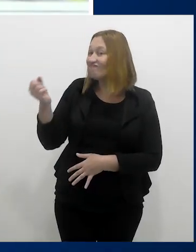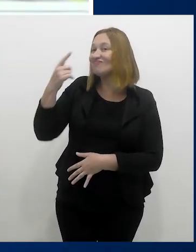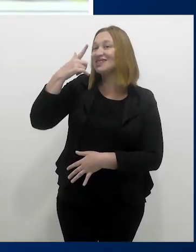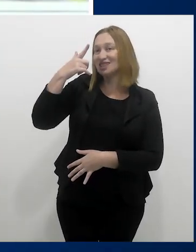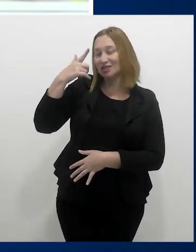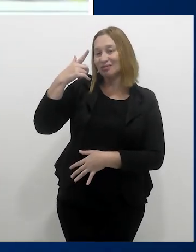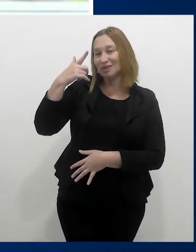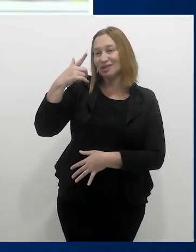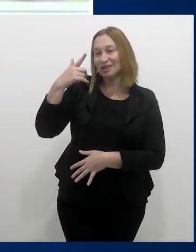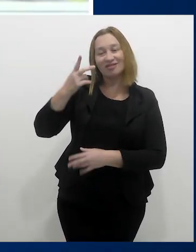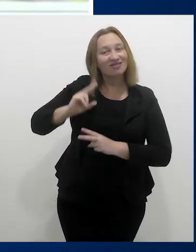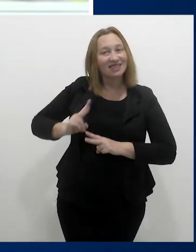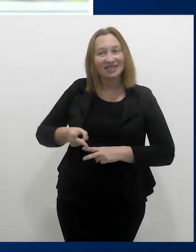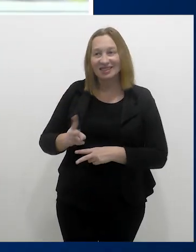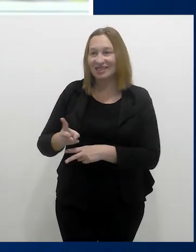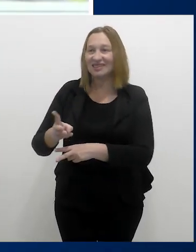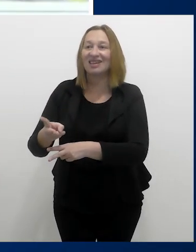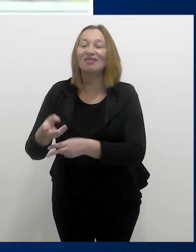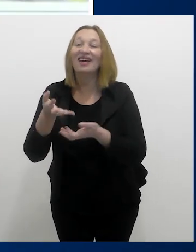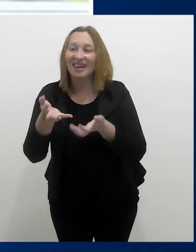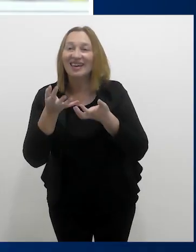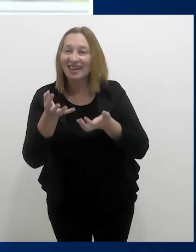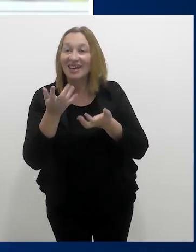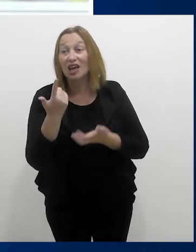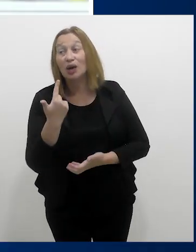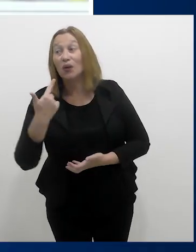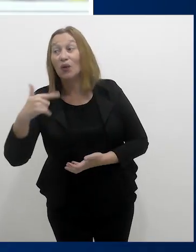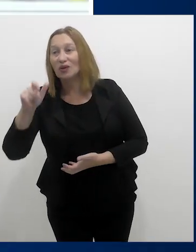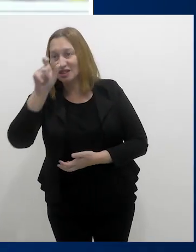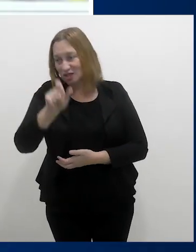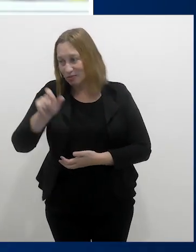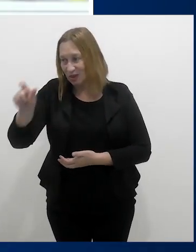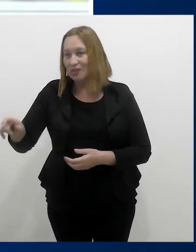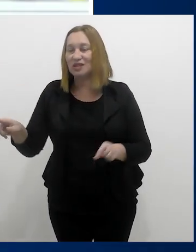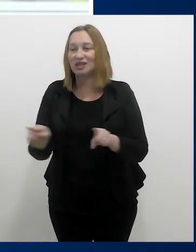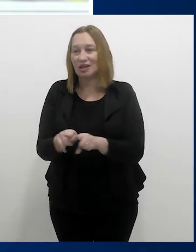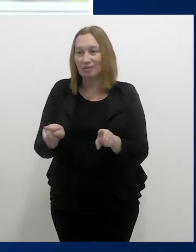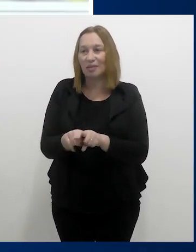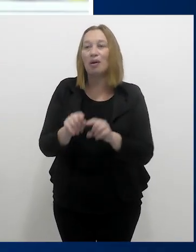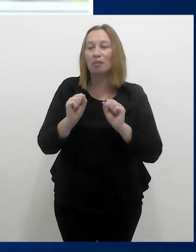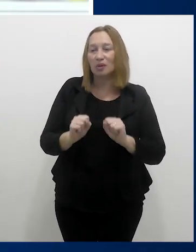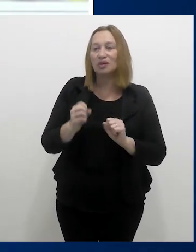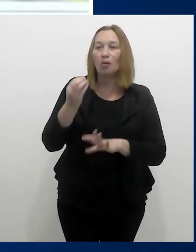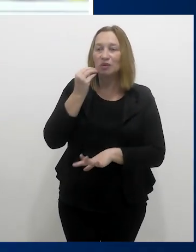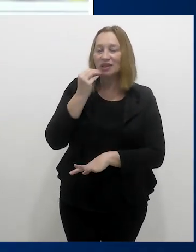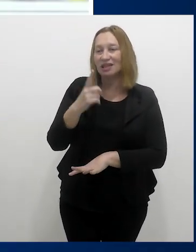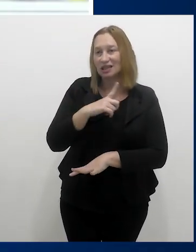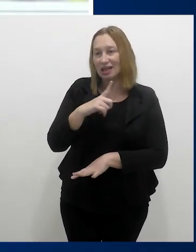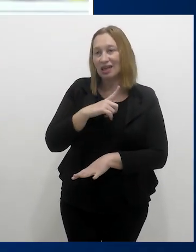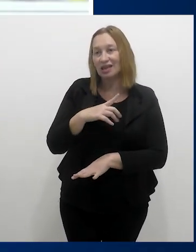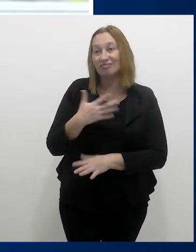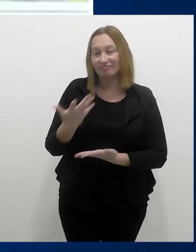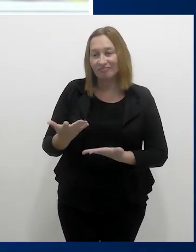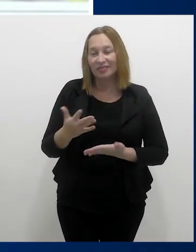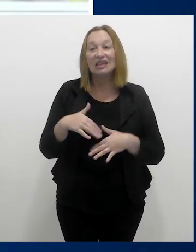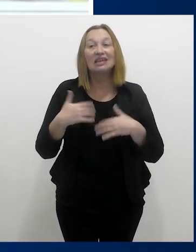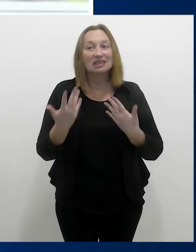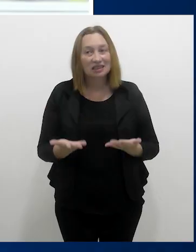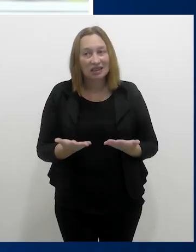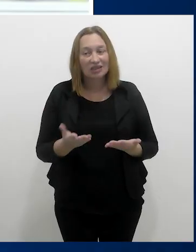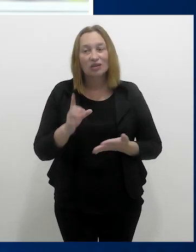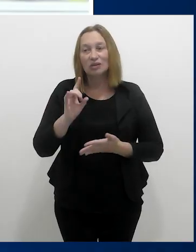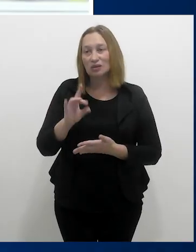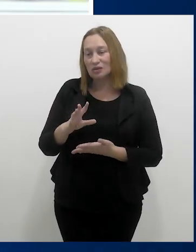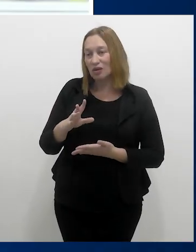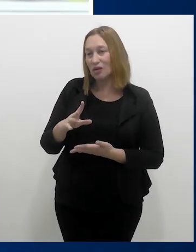elas me inspiraram e elas me inspiram sempre a querer que outras pessoas também possam ter essa oportunidade,